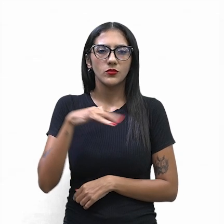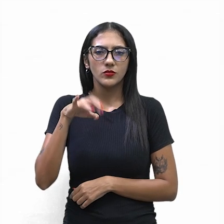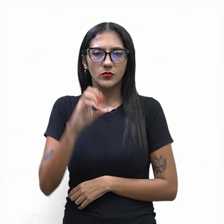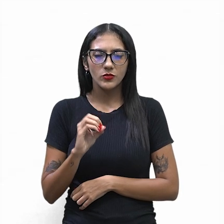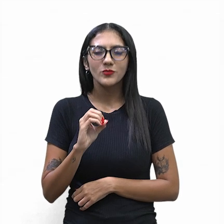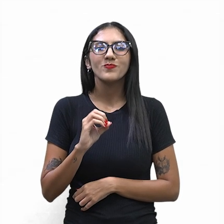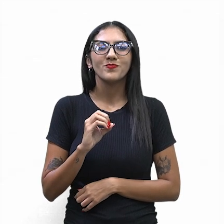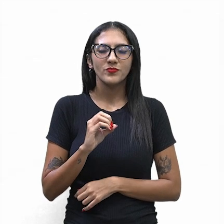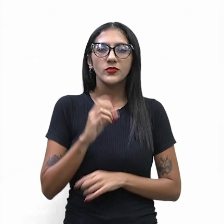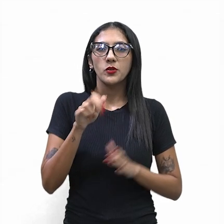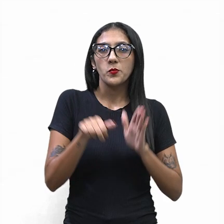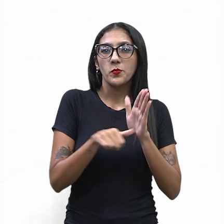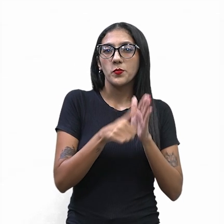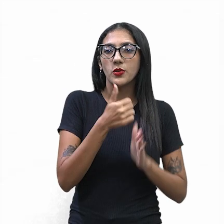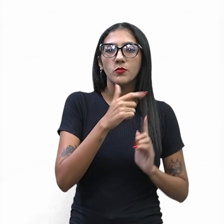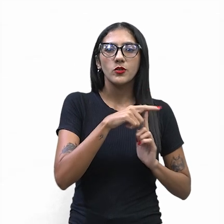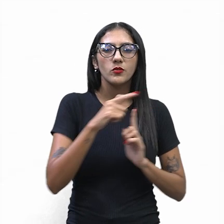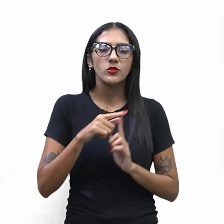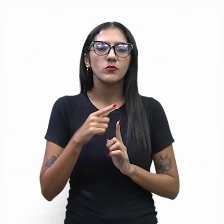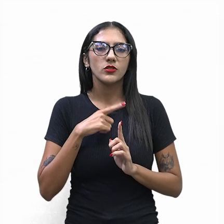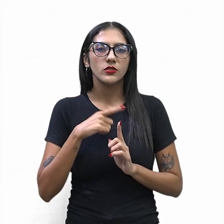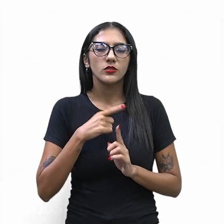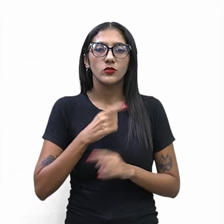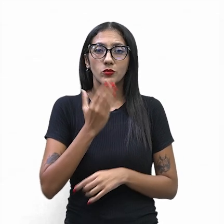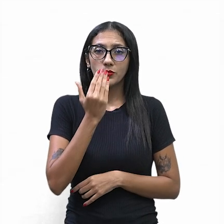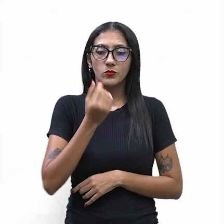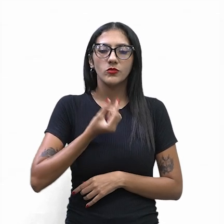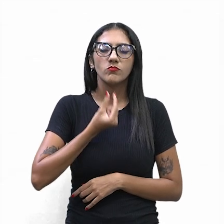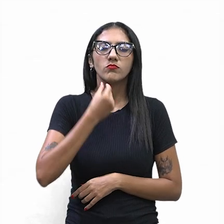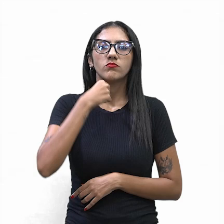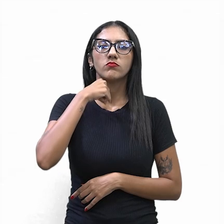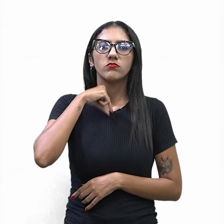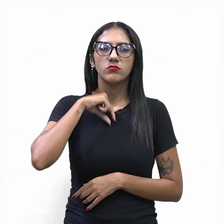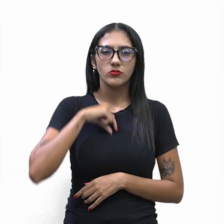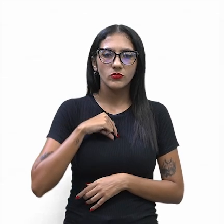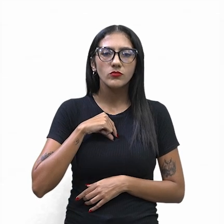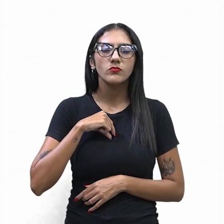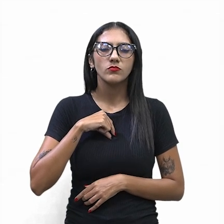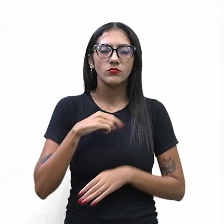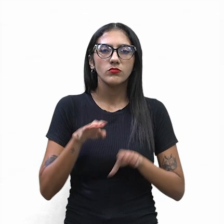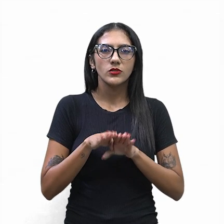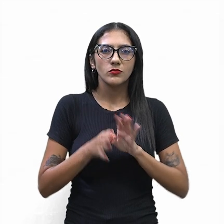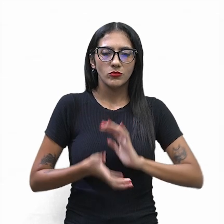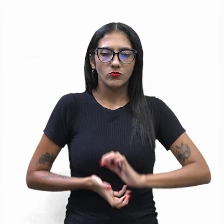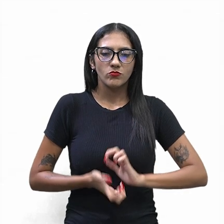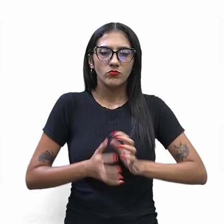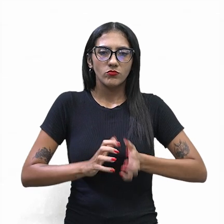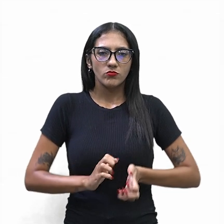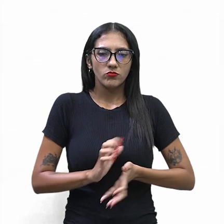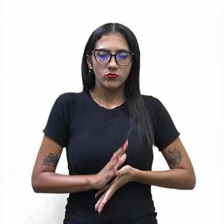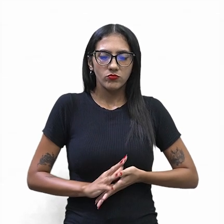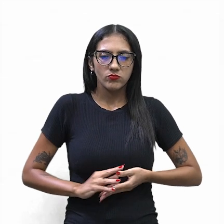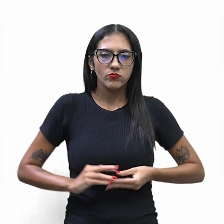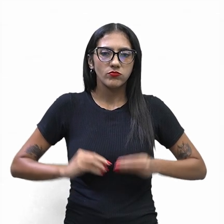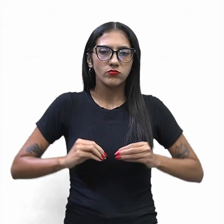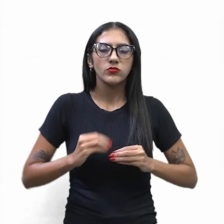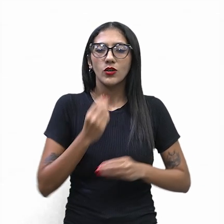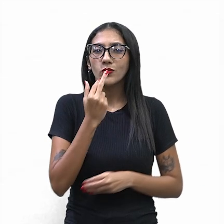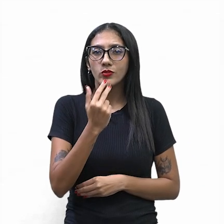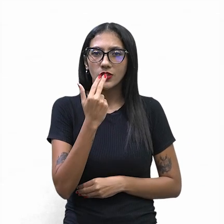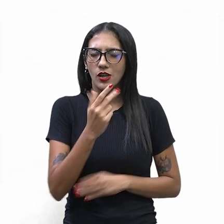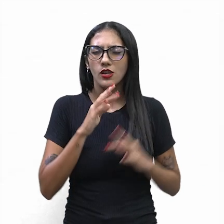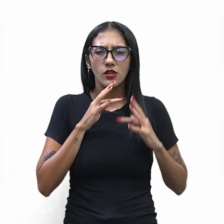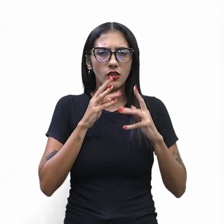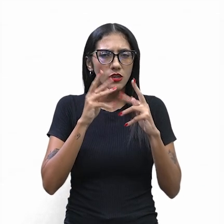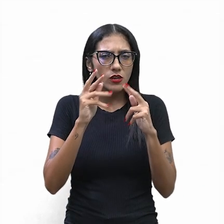gastrointestinal ocorrem a digestão dos alimentos ingeridos e a absorção dos nutrientes. Então, tudo aquilo que você